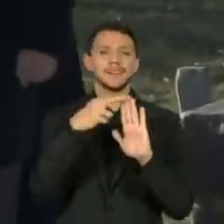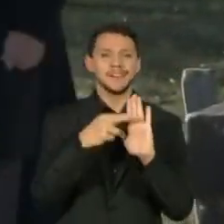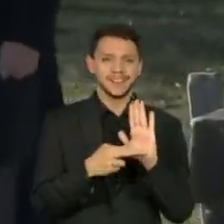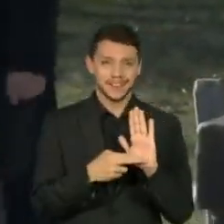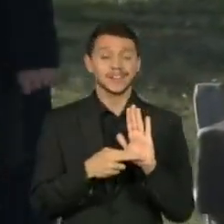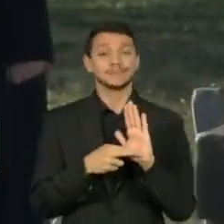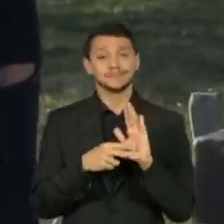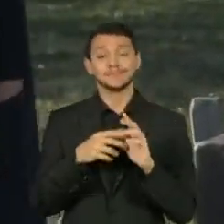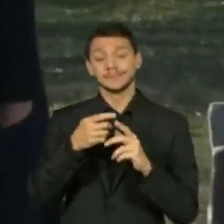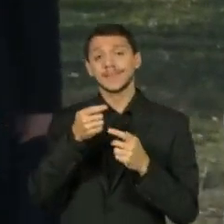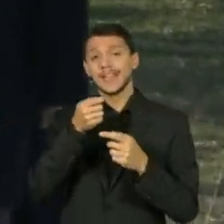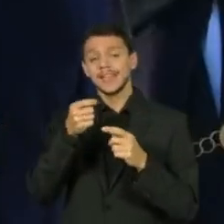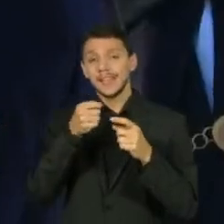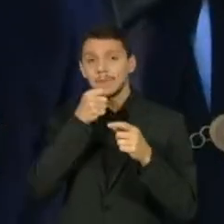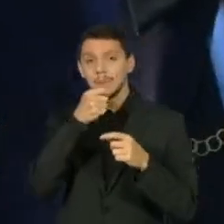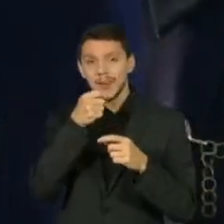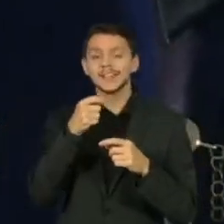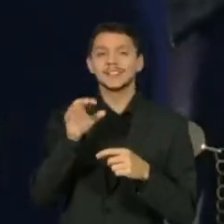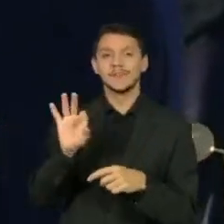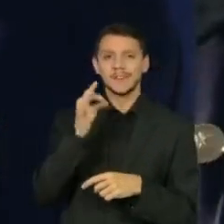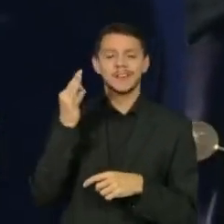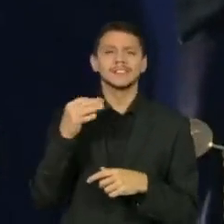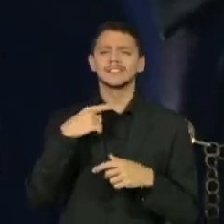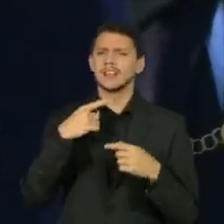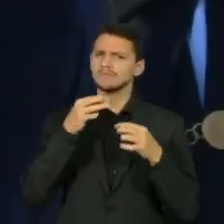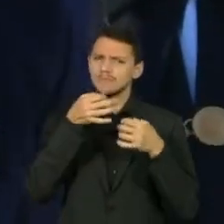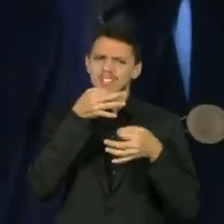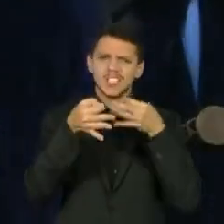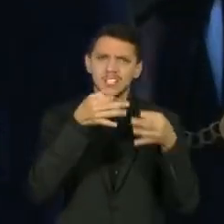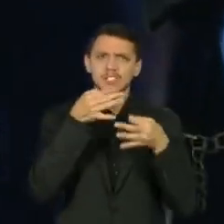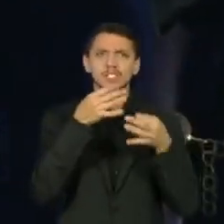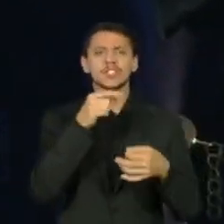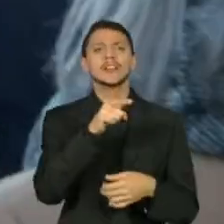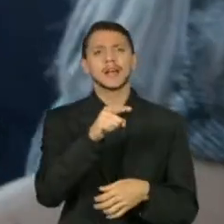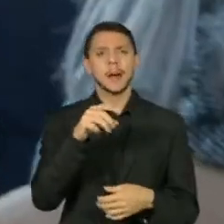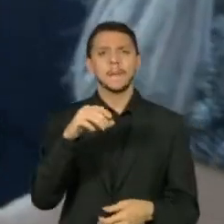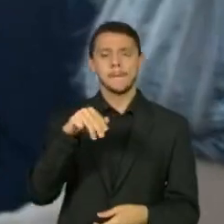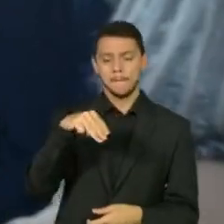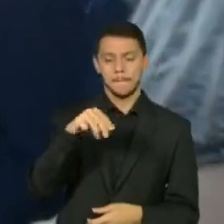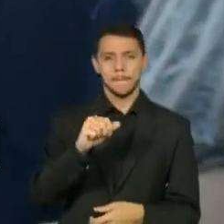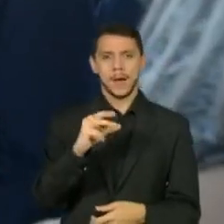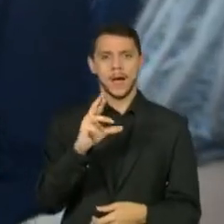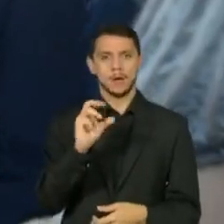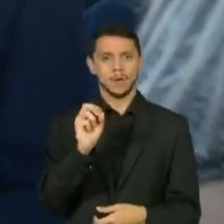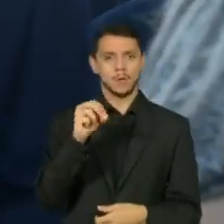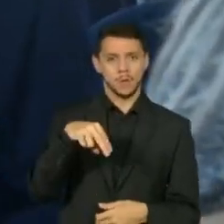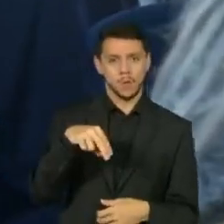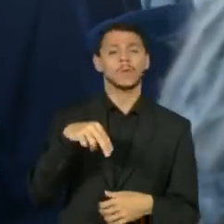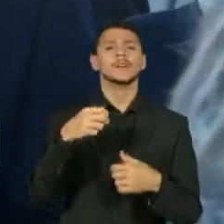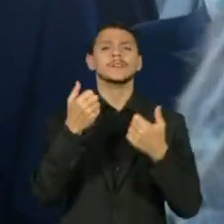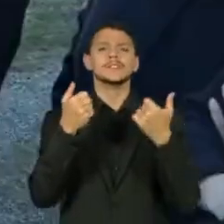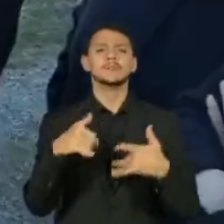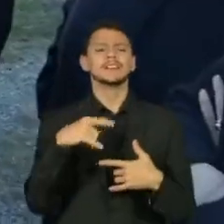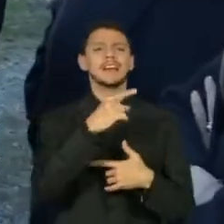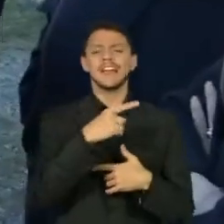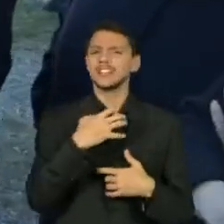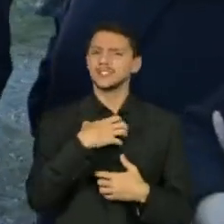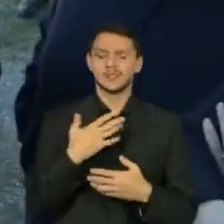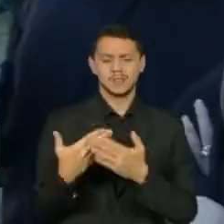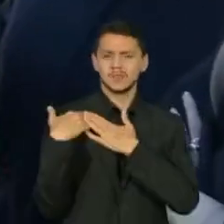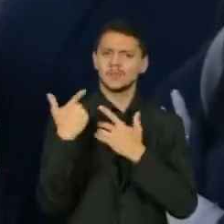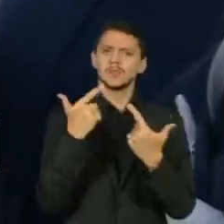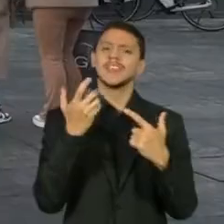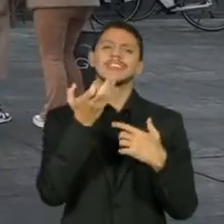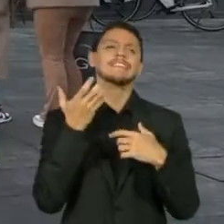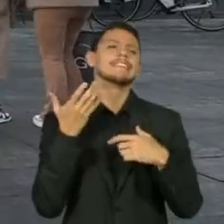critica o presidente Emmanuel macron e diz que ele de maneira irresponsável que era agradar parte da população em